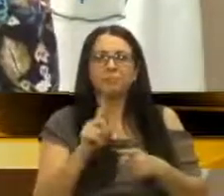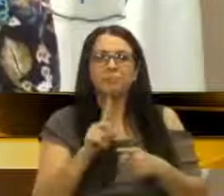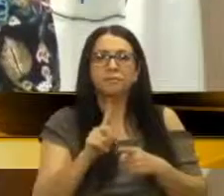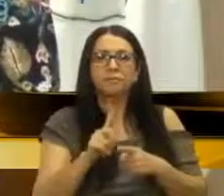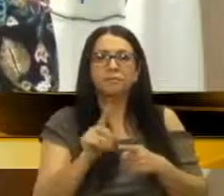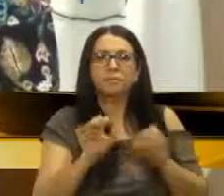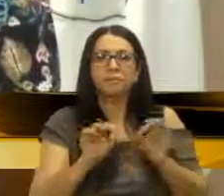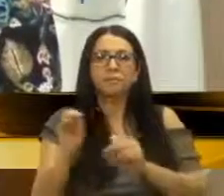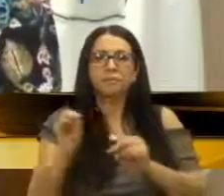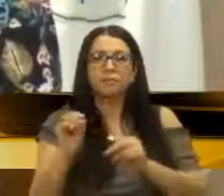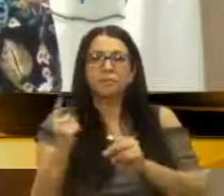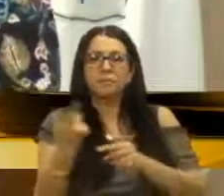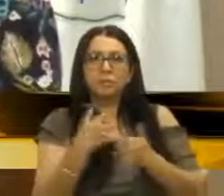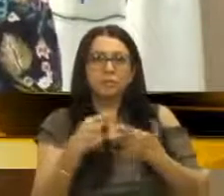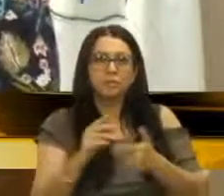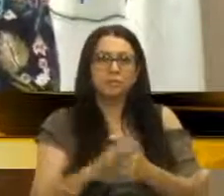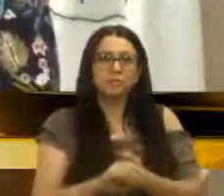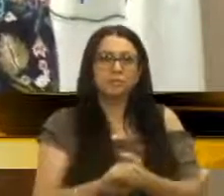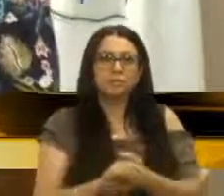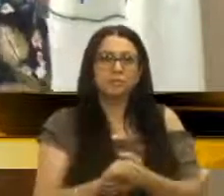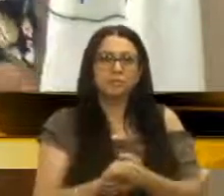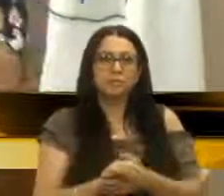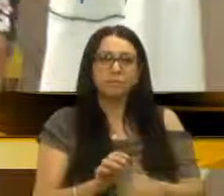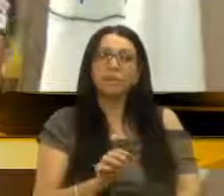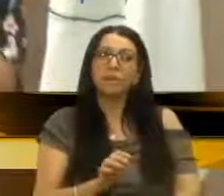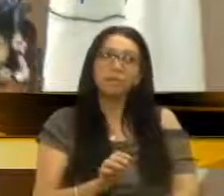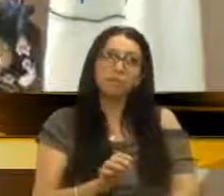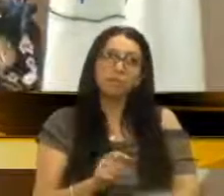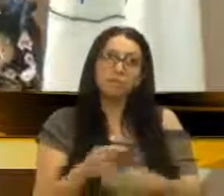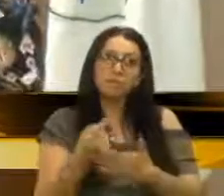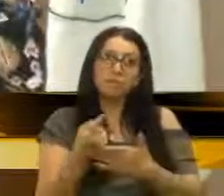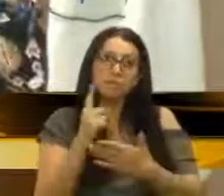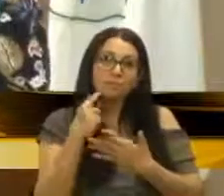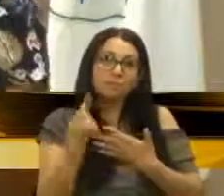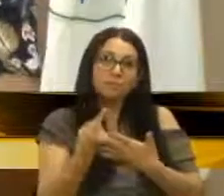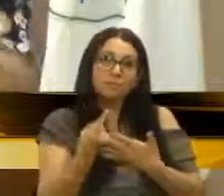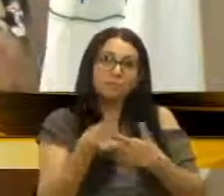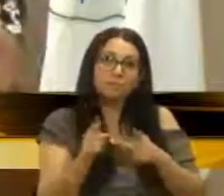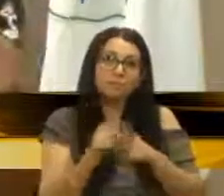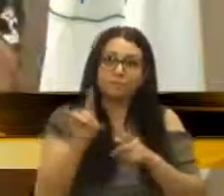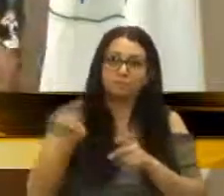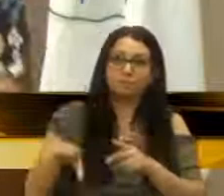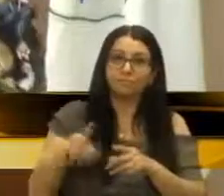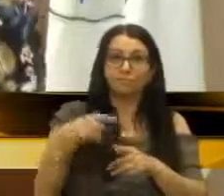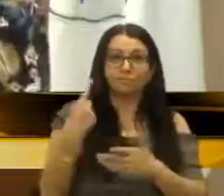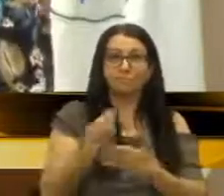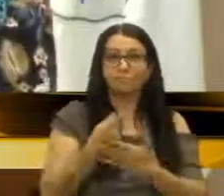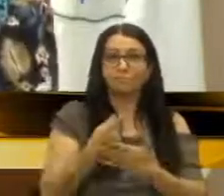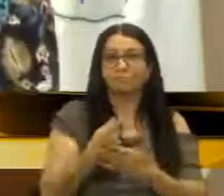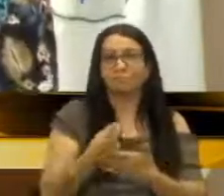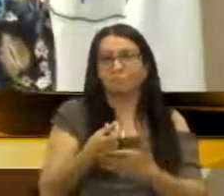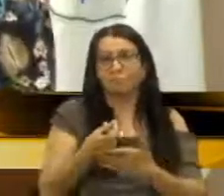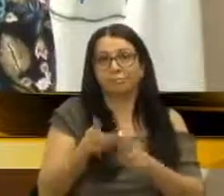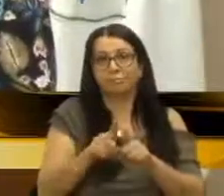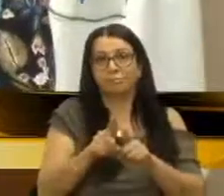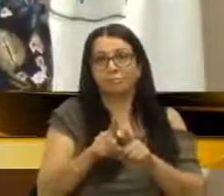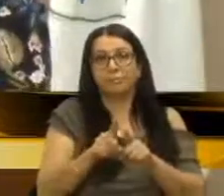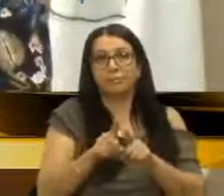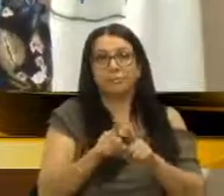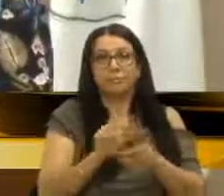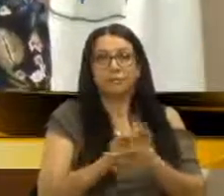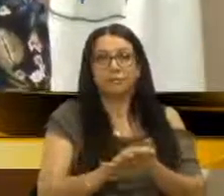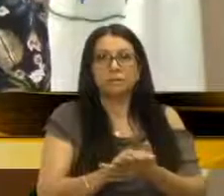destacada de muitas vezes ele vai abandonar nós e nós não podemos deixar a abandonar deixar seus filhos é inclusive